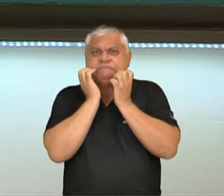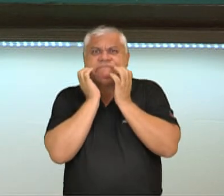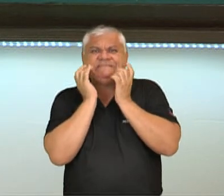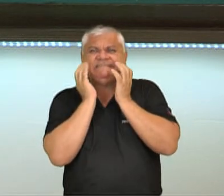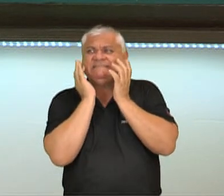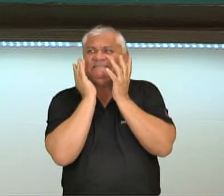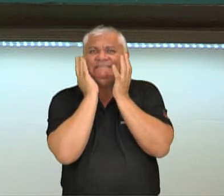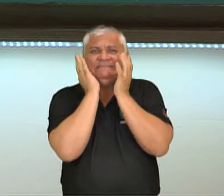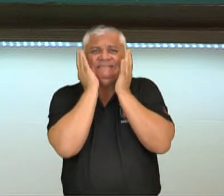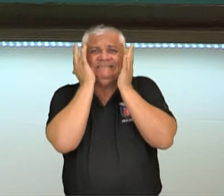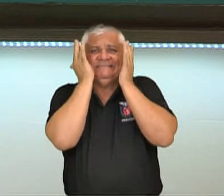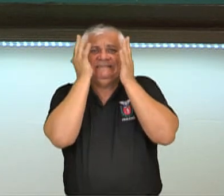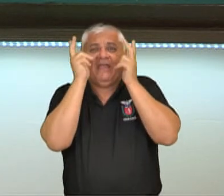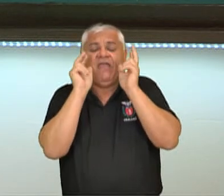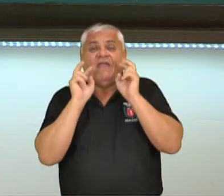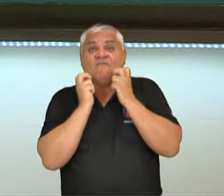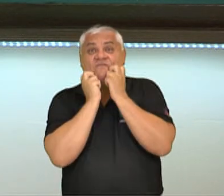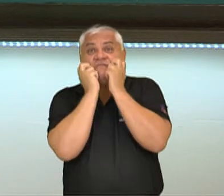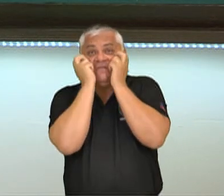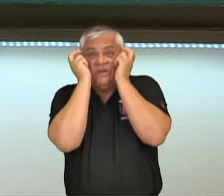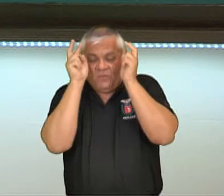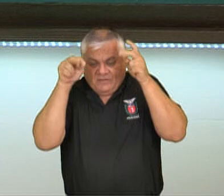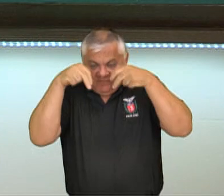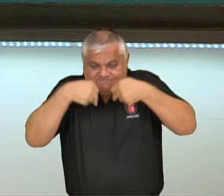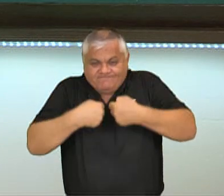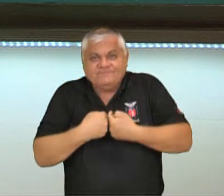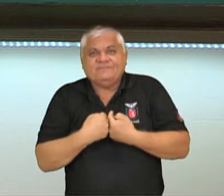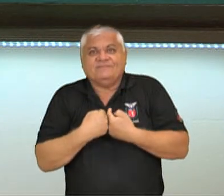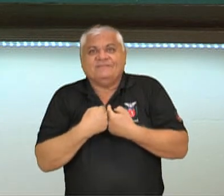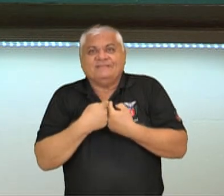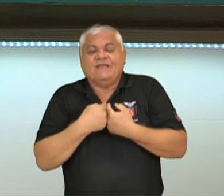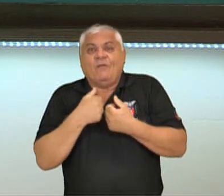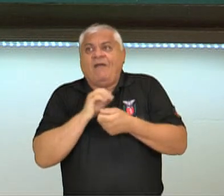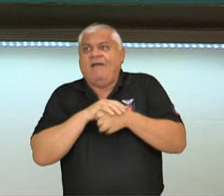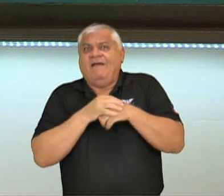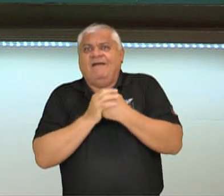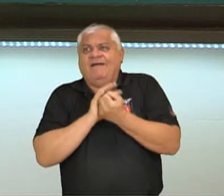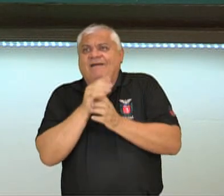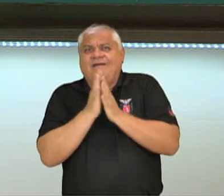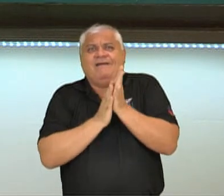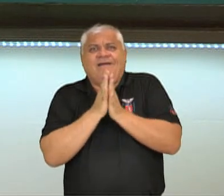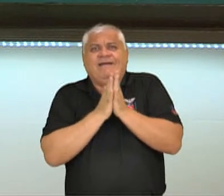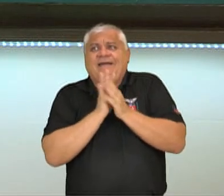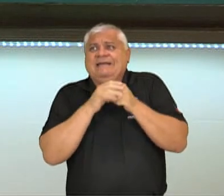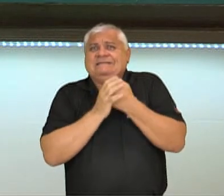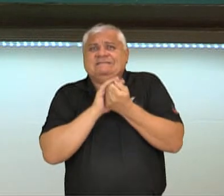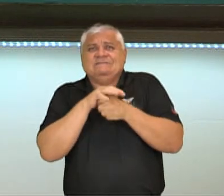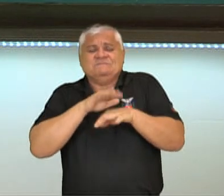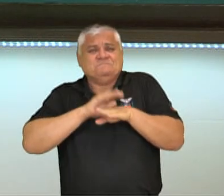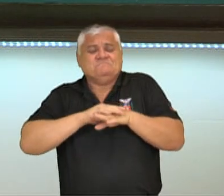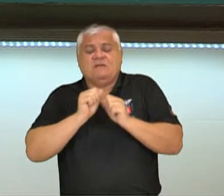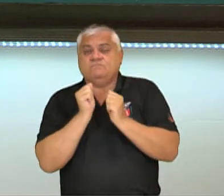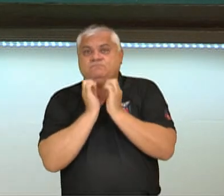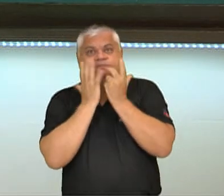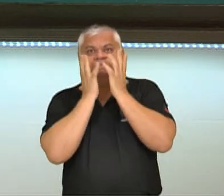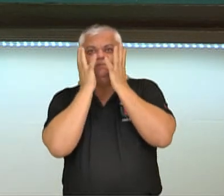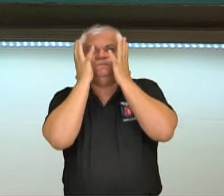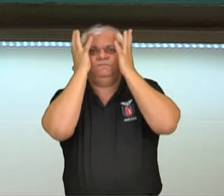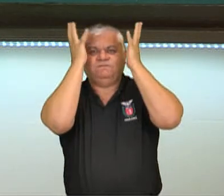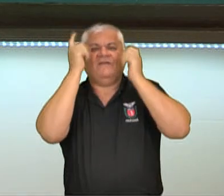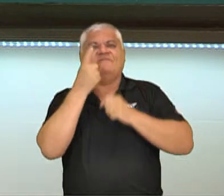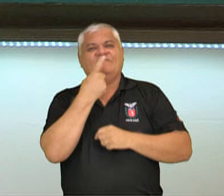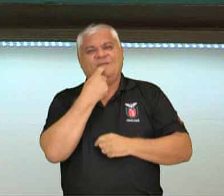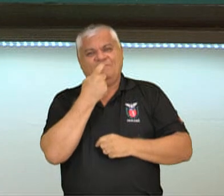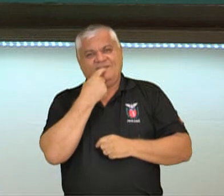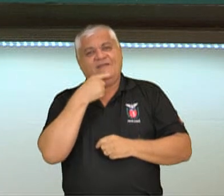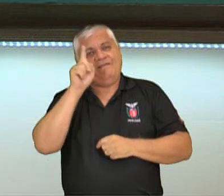com vergonha de si mesmo. E o que acontece? Aumenta a ansiedade e ela vai ficando mais vermelha, mais vermelha, mais vermelha, daí ela fica muito